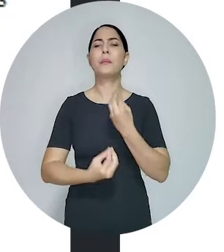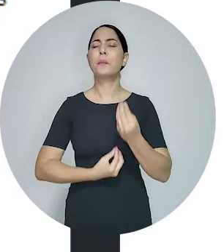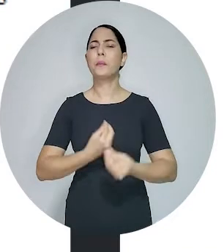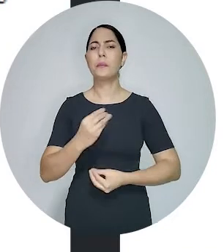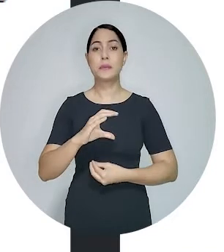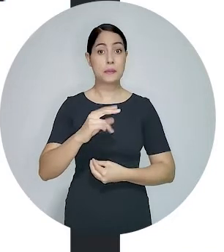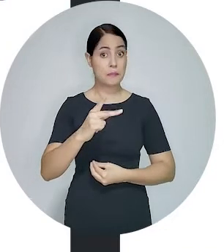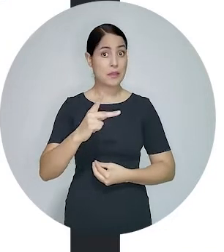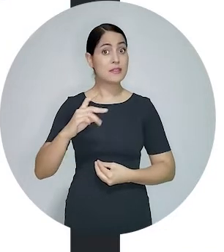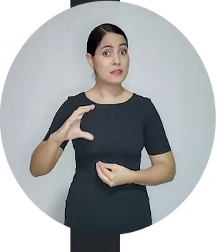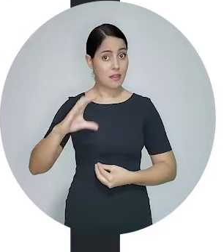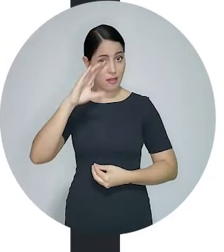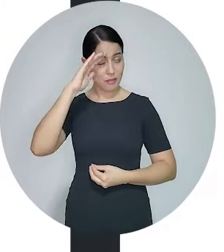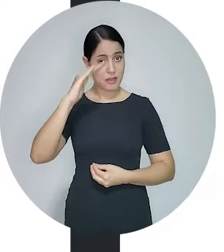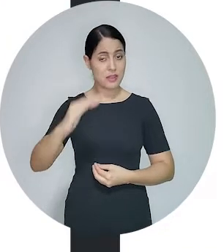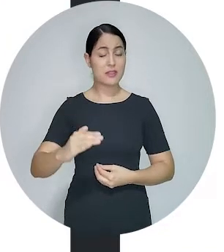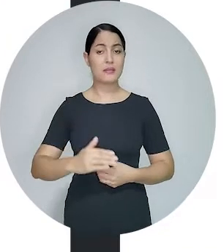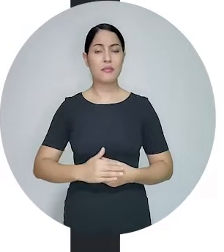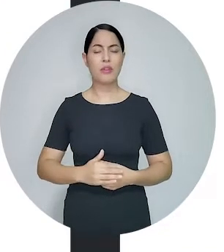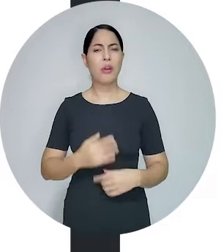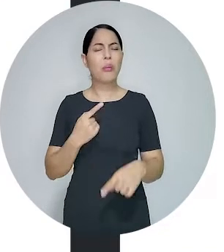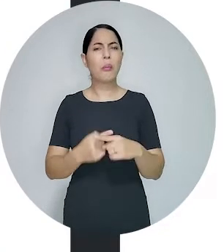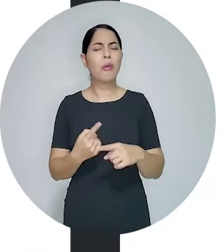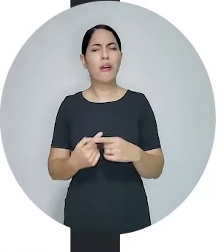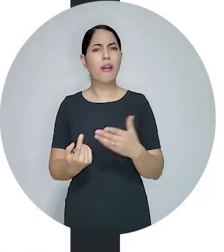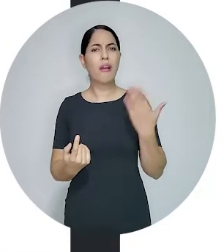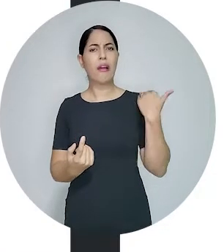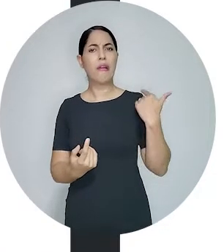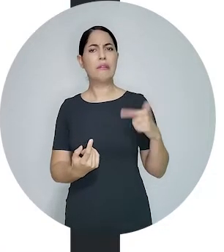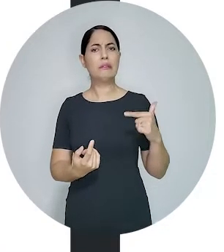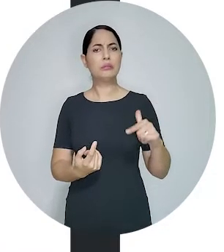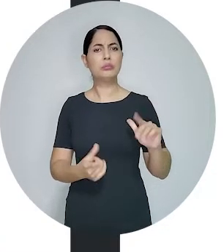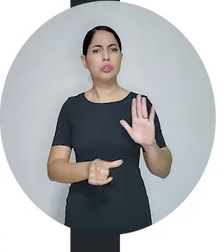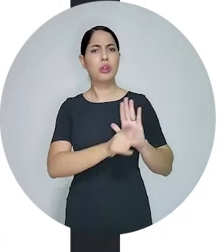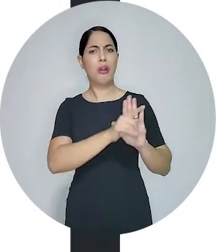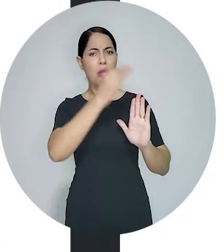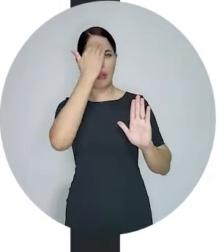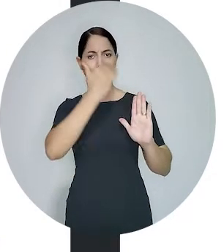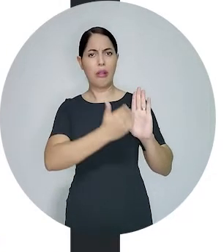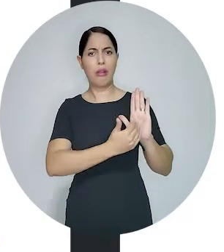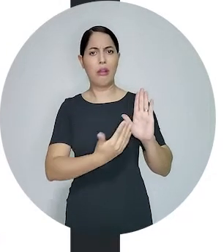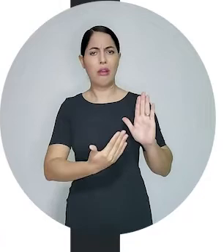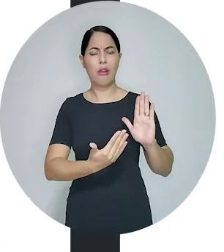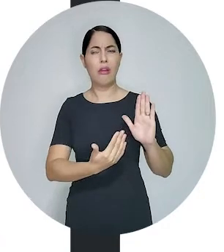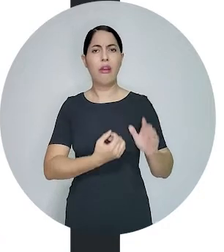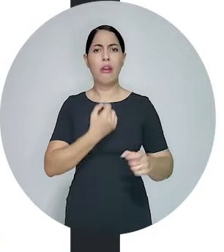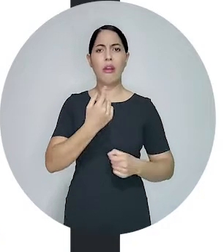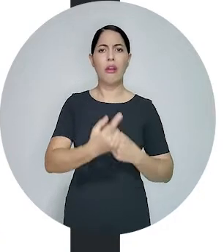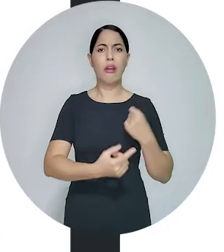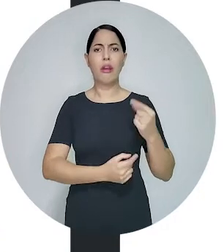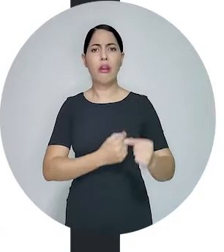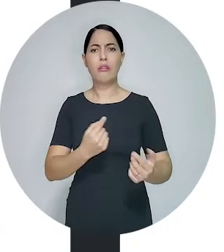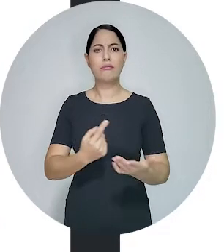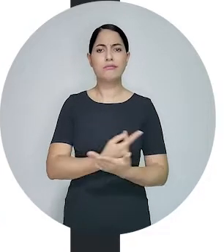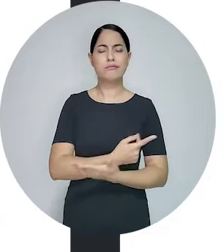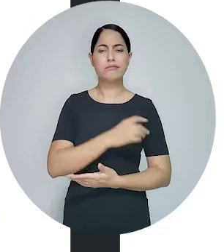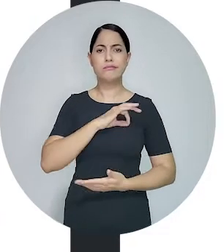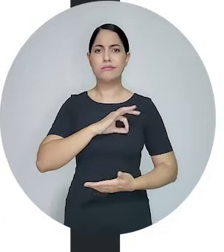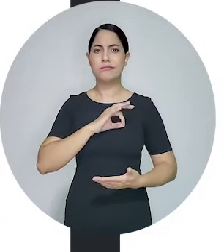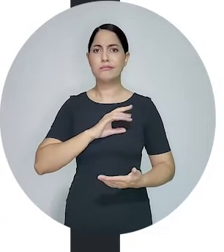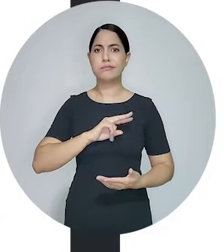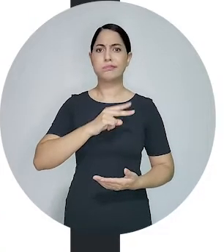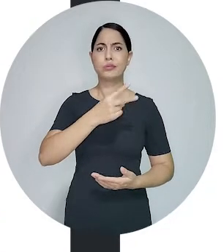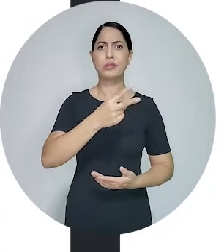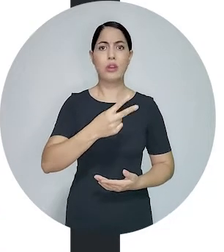advocatícios. A realidade é que, por todo o país, magistrados estavam colocando em prática uma tese sem amparo legal de que, quando